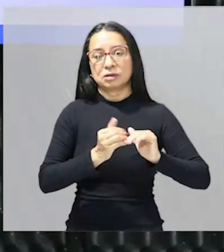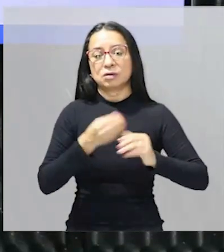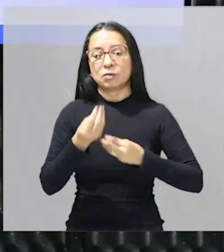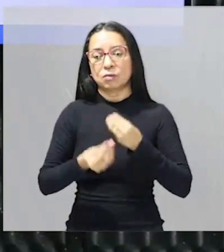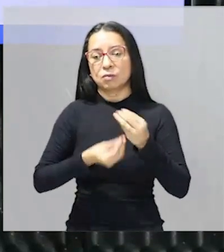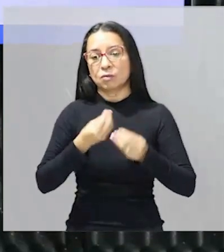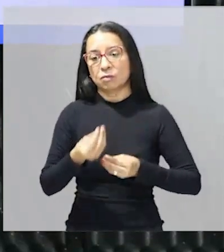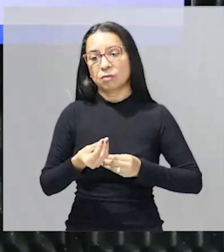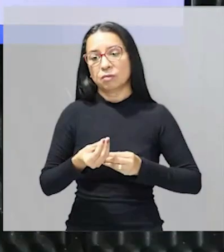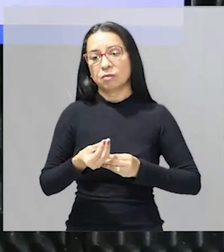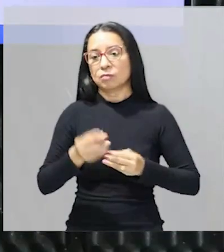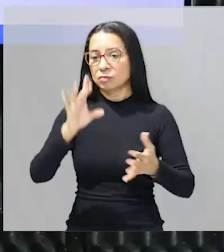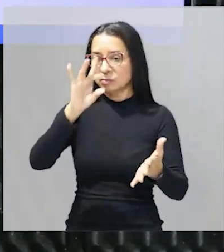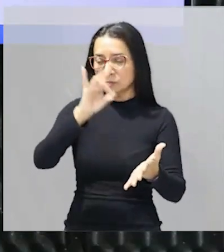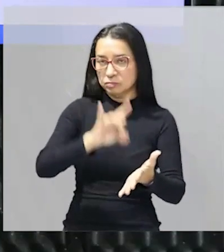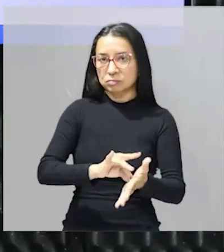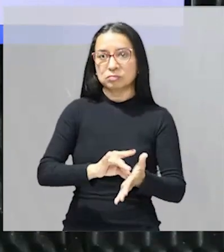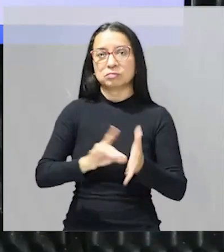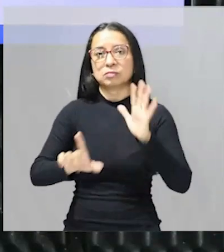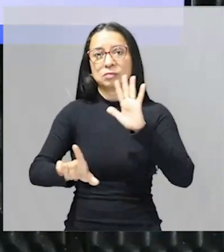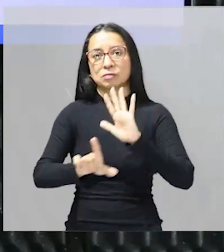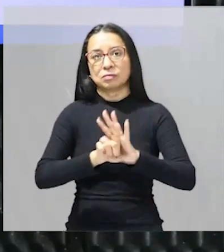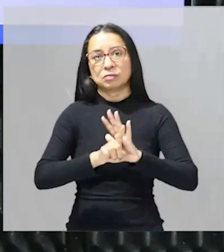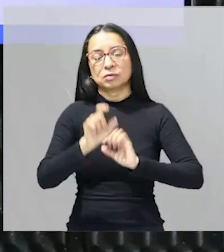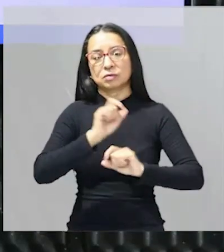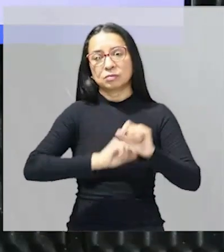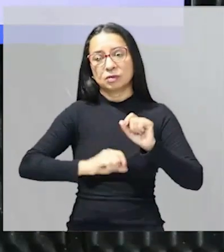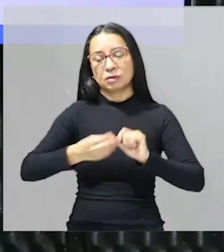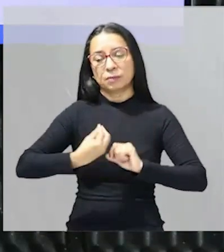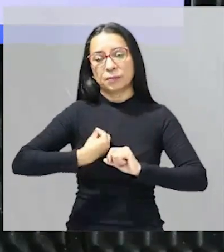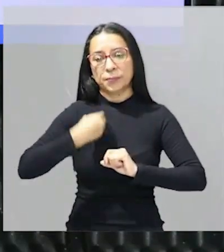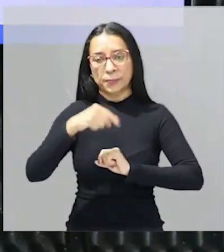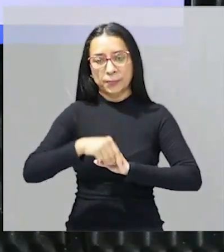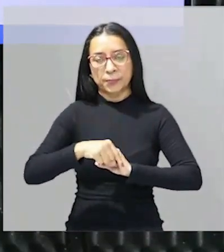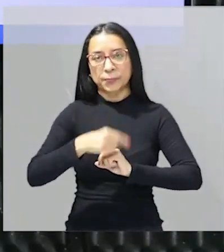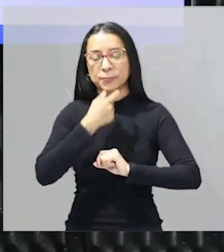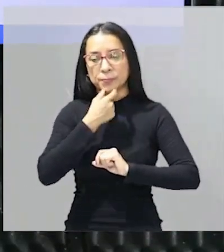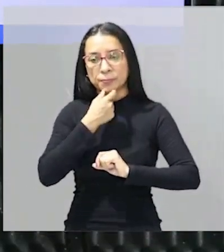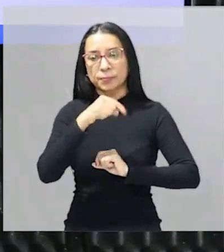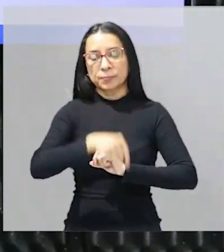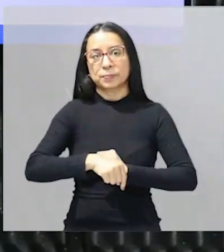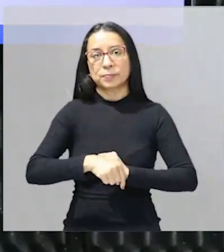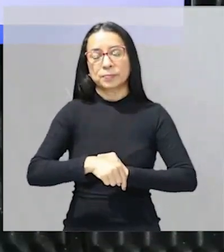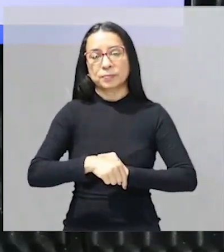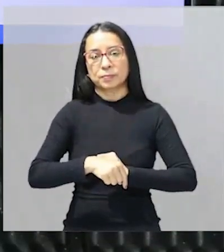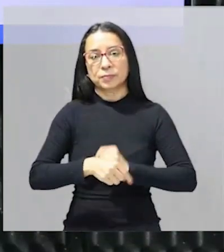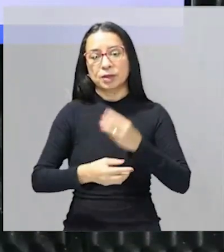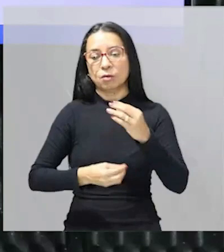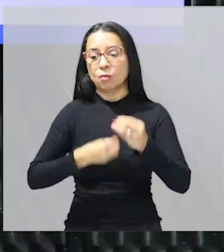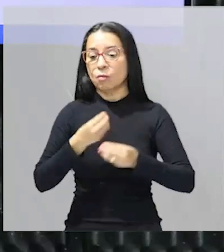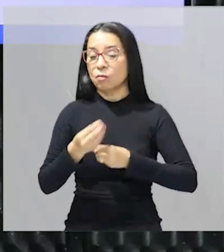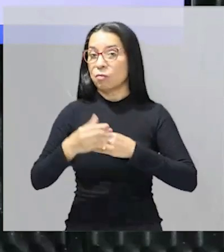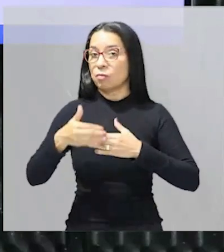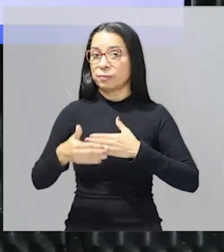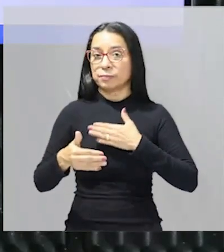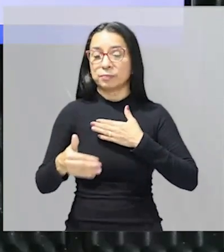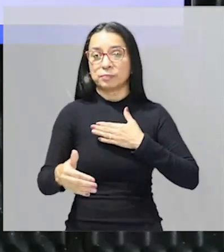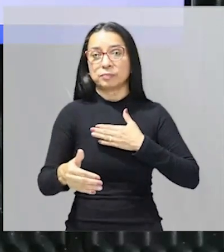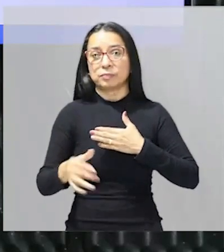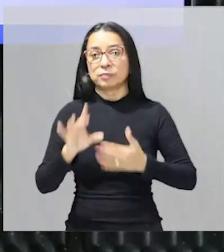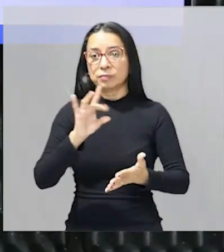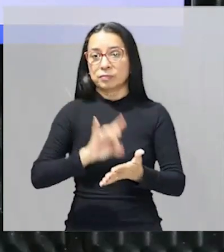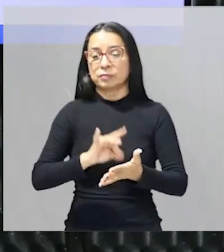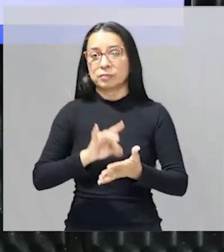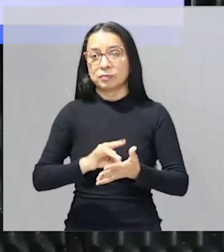legitimar a presença desses colonos ingleses puritanos aqui e dessa forma, com o passar do tempo, consolidar